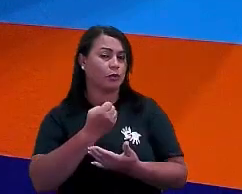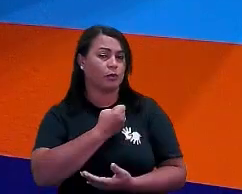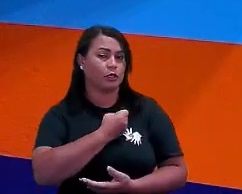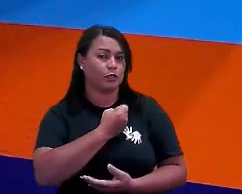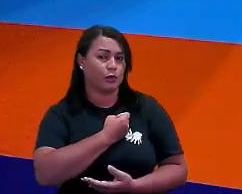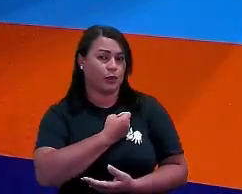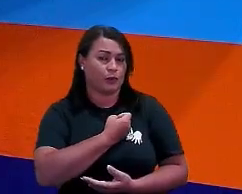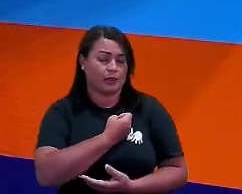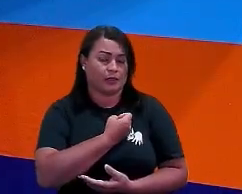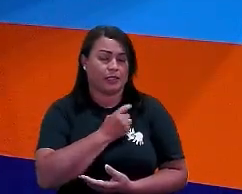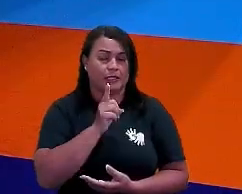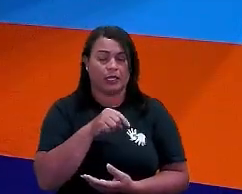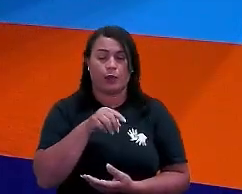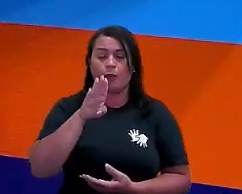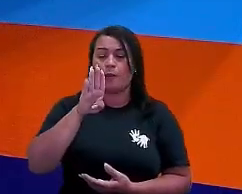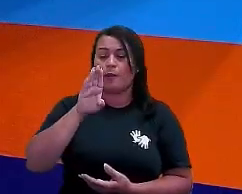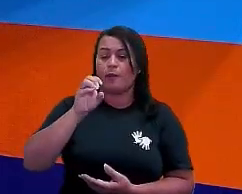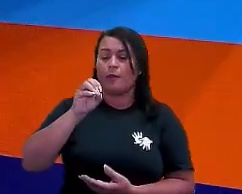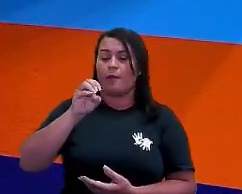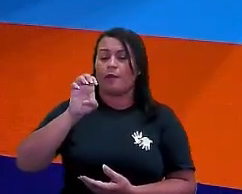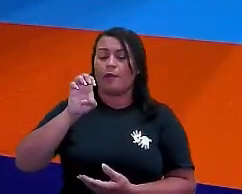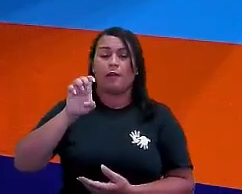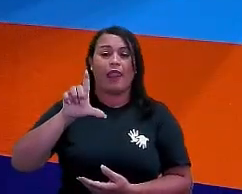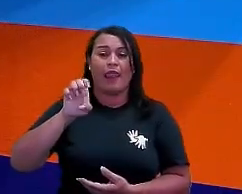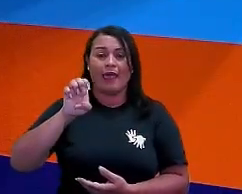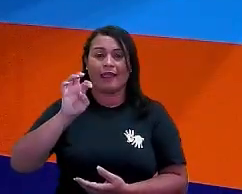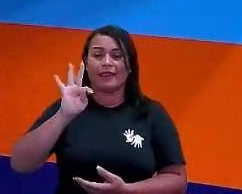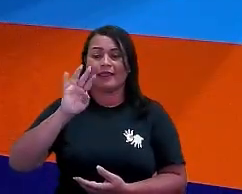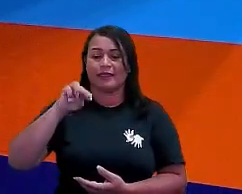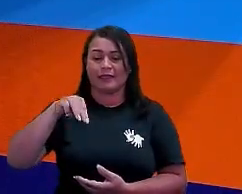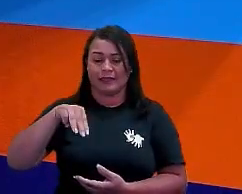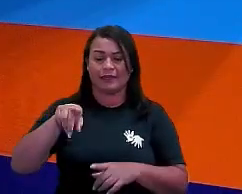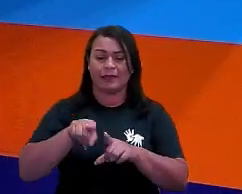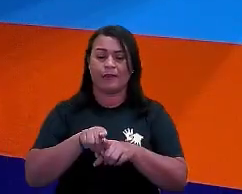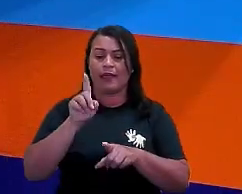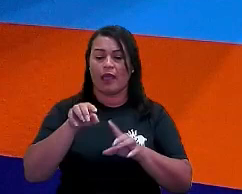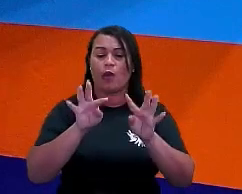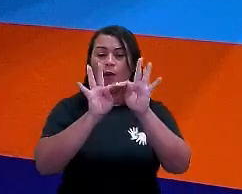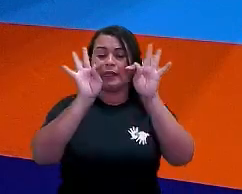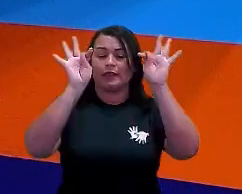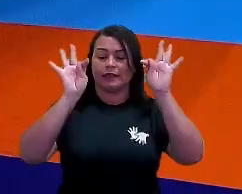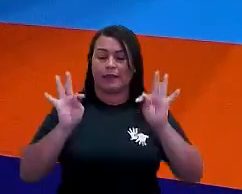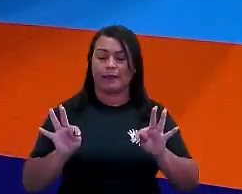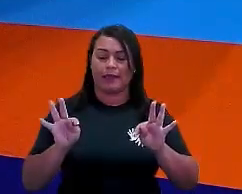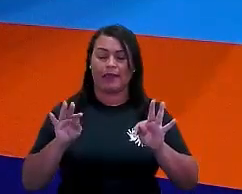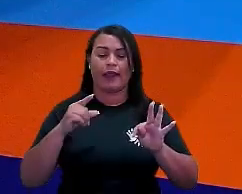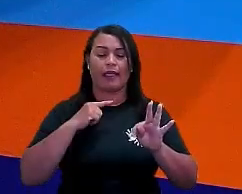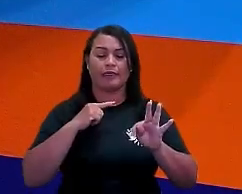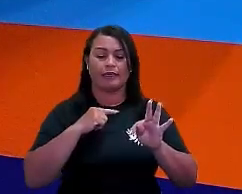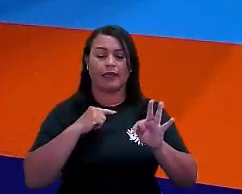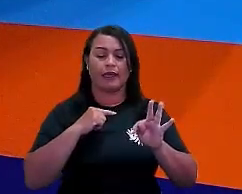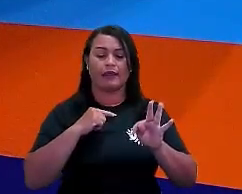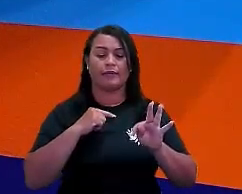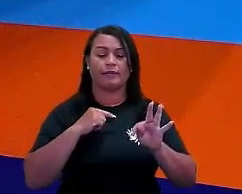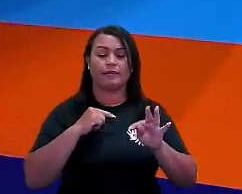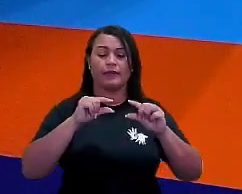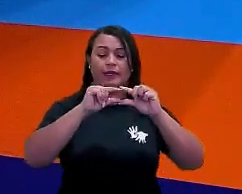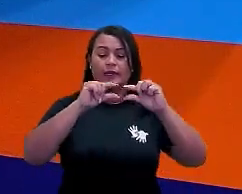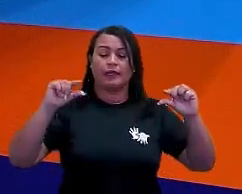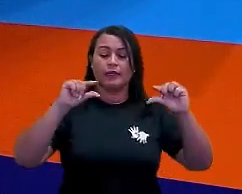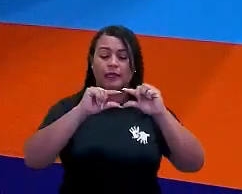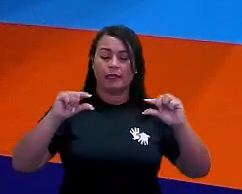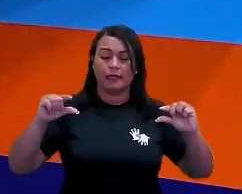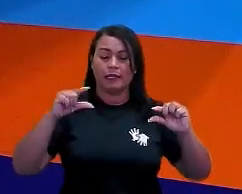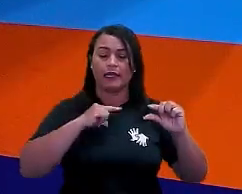escola, que é o boletim, o famoso boletim. Então, isso aqui também é uma tabela, tá? Ele tem linhas e